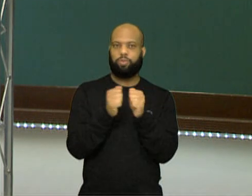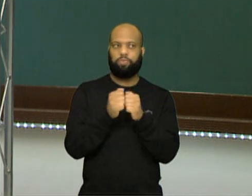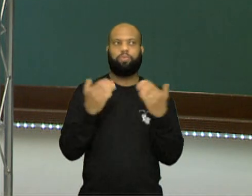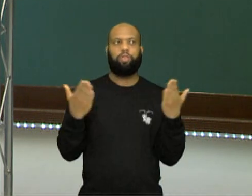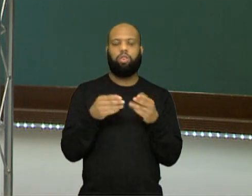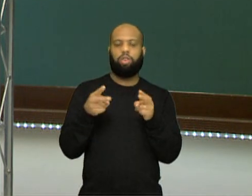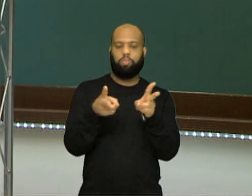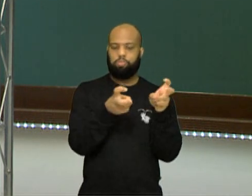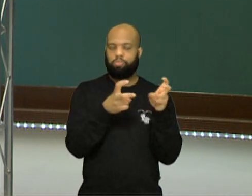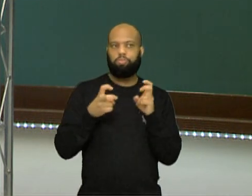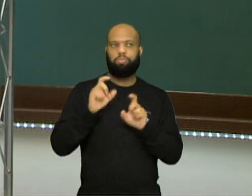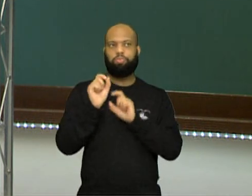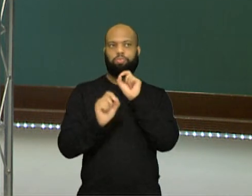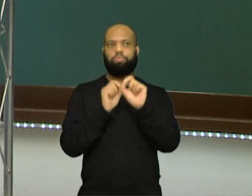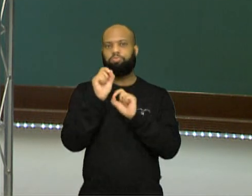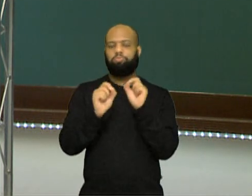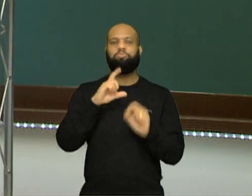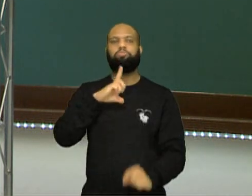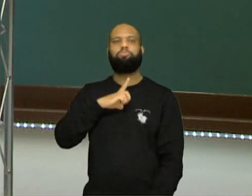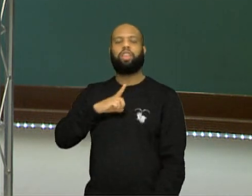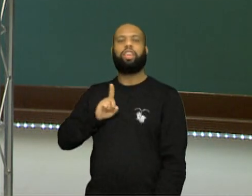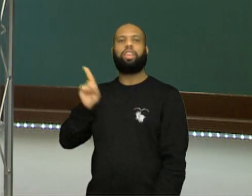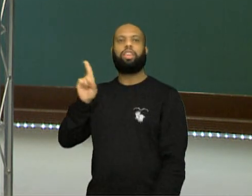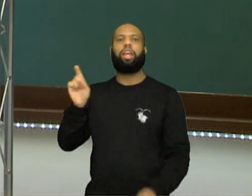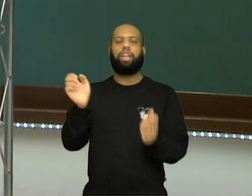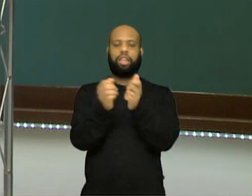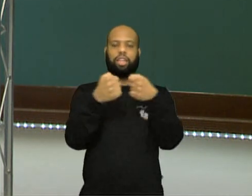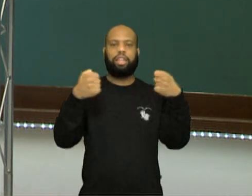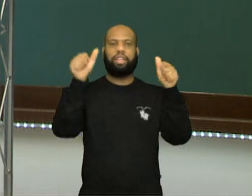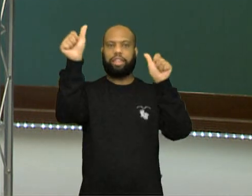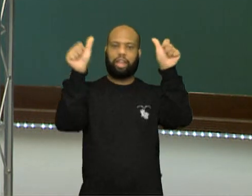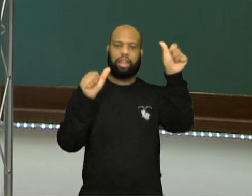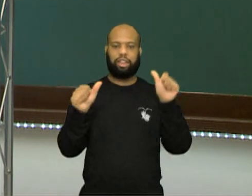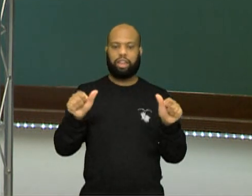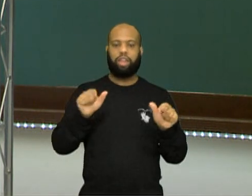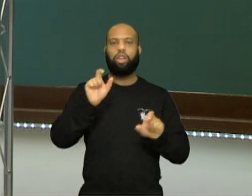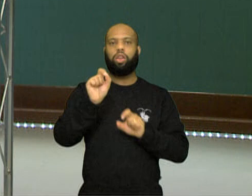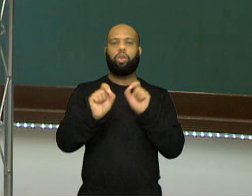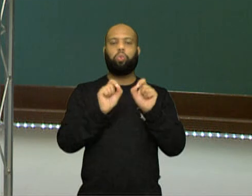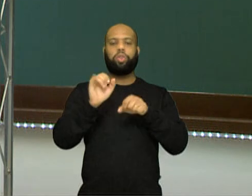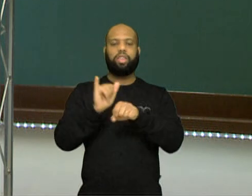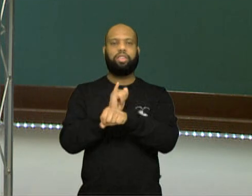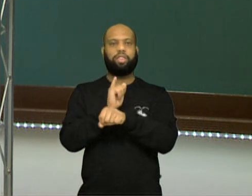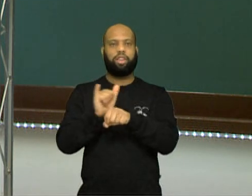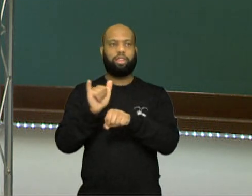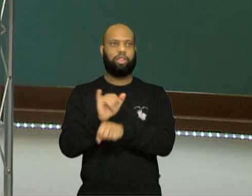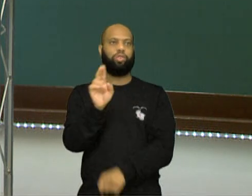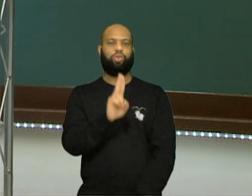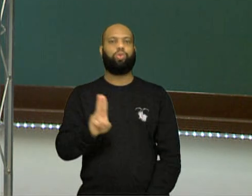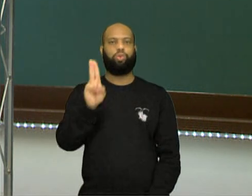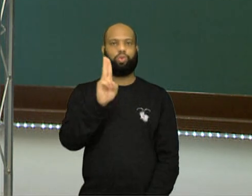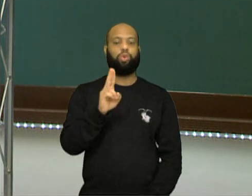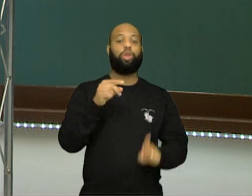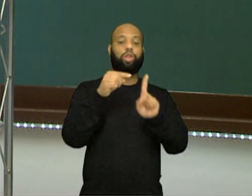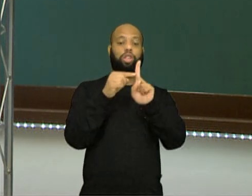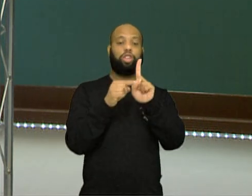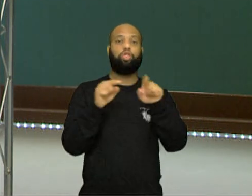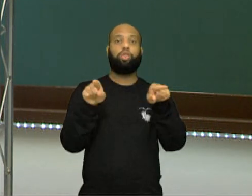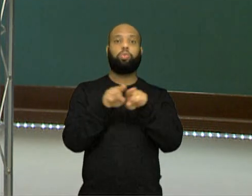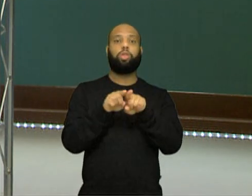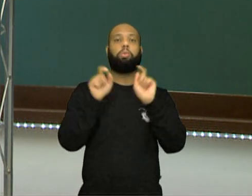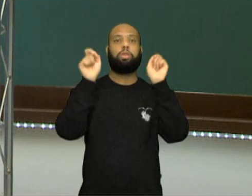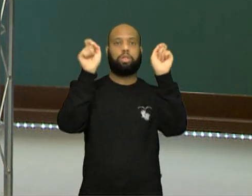olha, observe então. O que que nesse cartaz, qual foi a estratégia utilizada para persuadir? Que tipo de campanha que ele